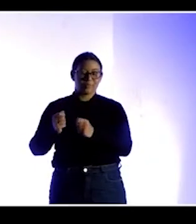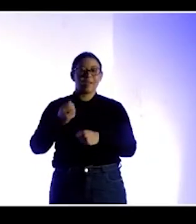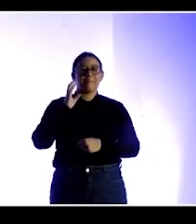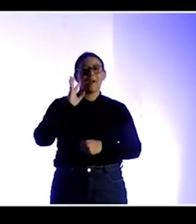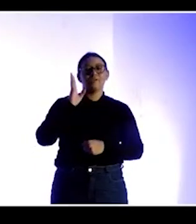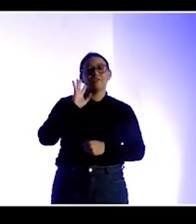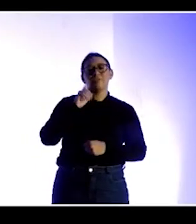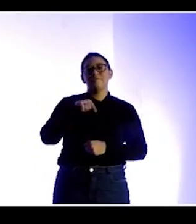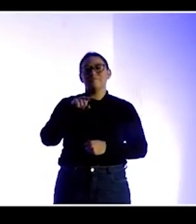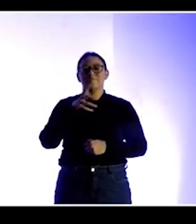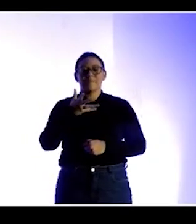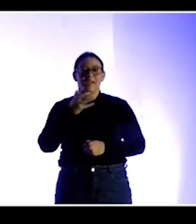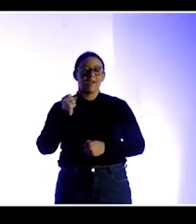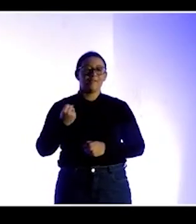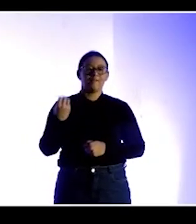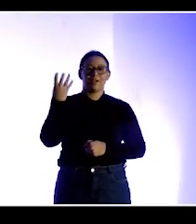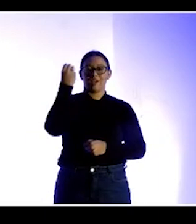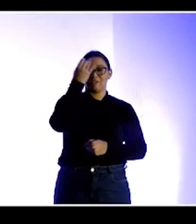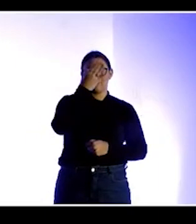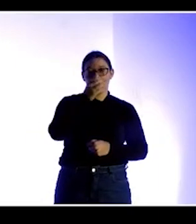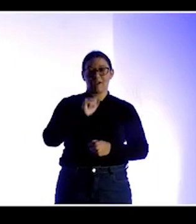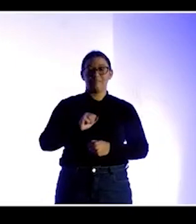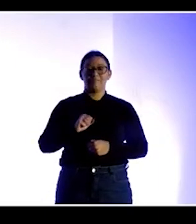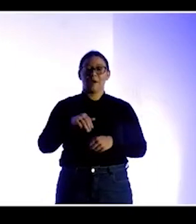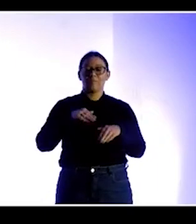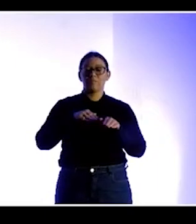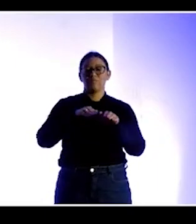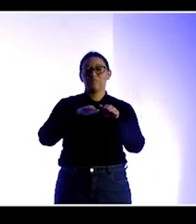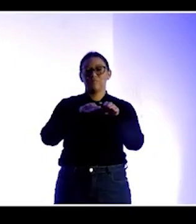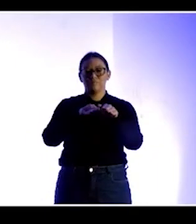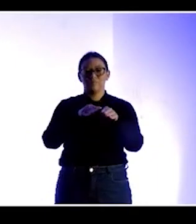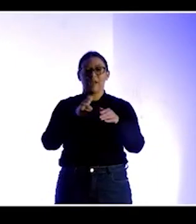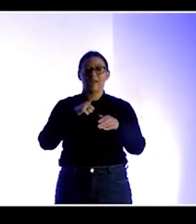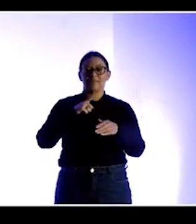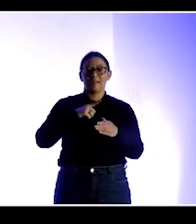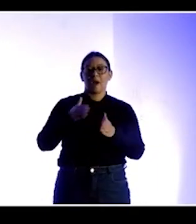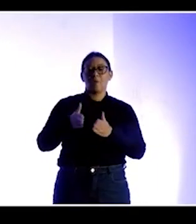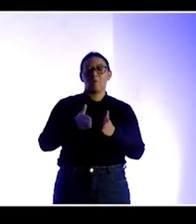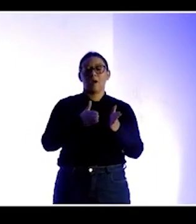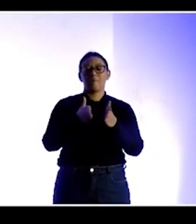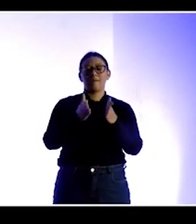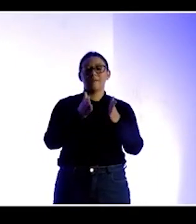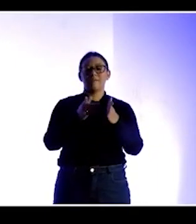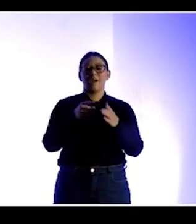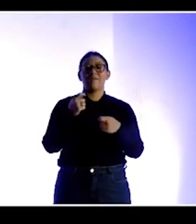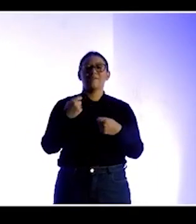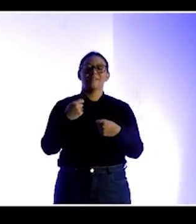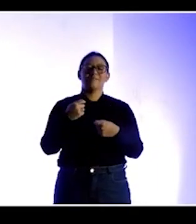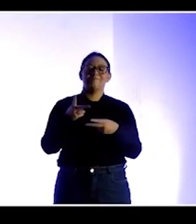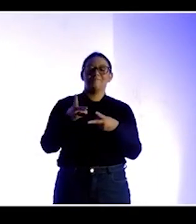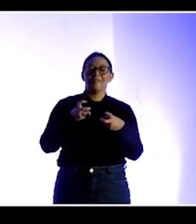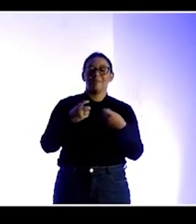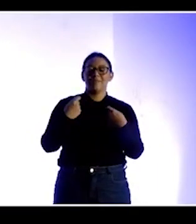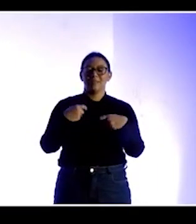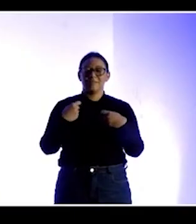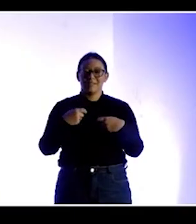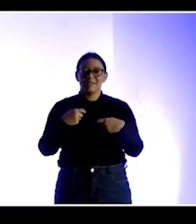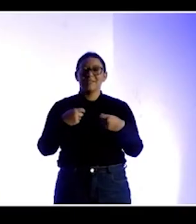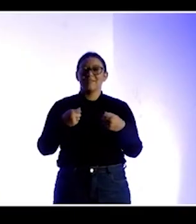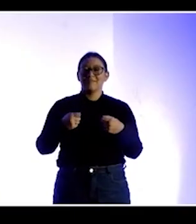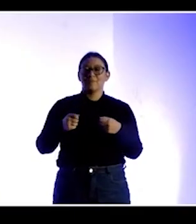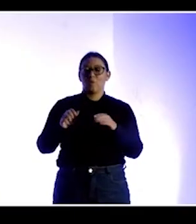carro. E quando você vai para a estrada, lá pelas tantas você vai precisar reabastecer esse carro.